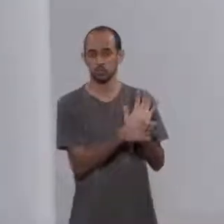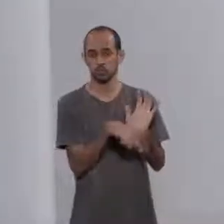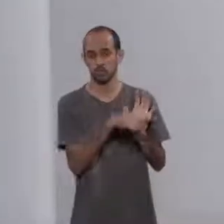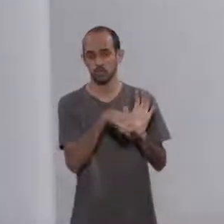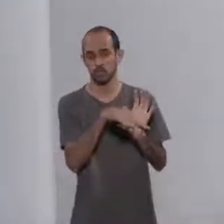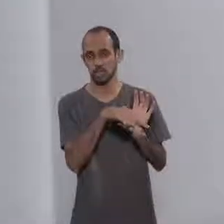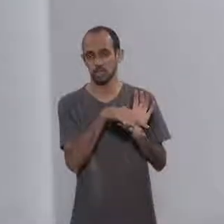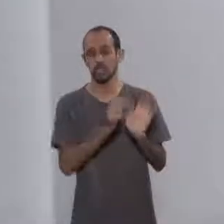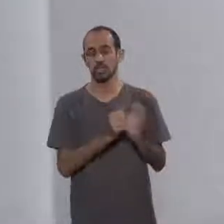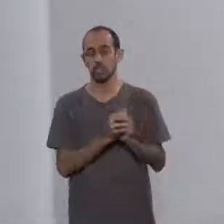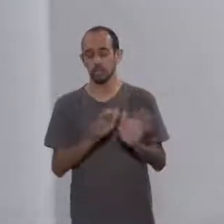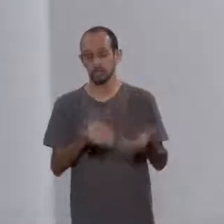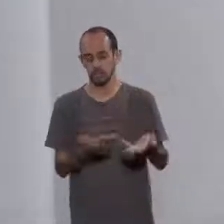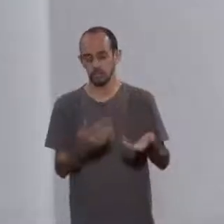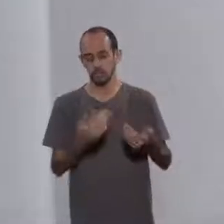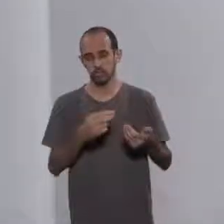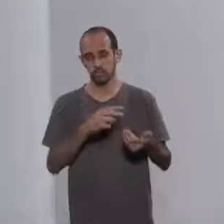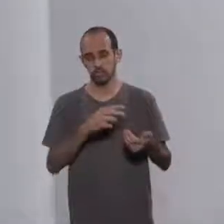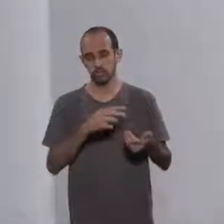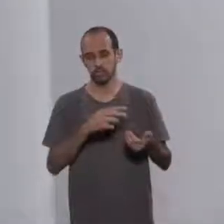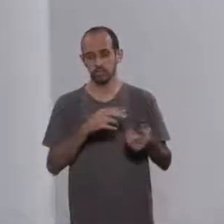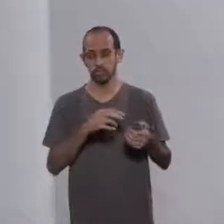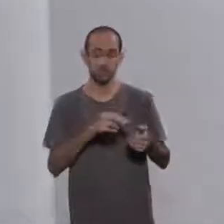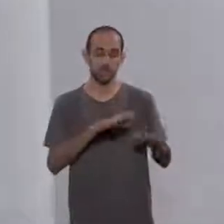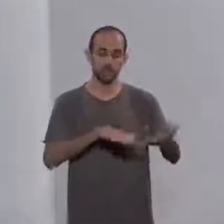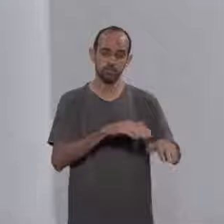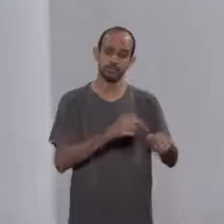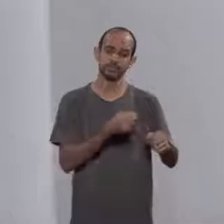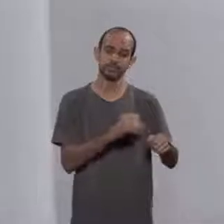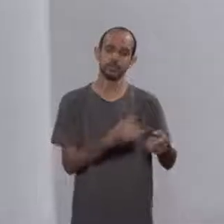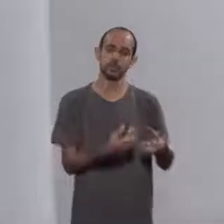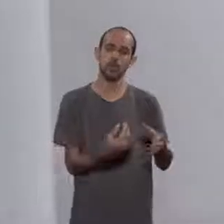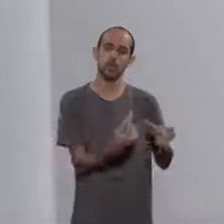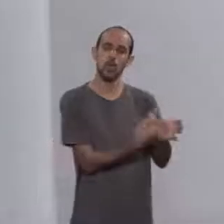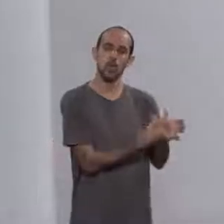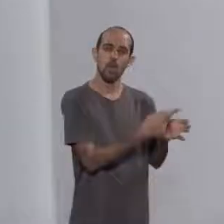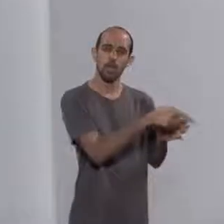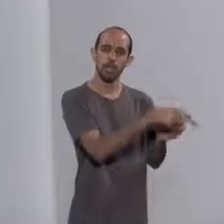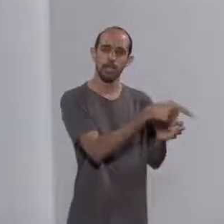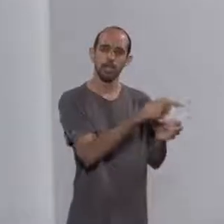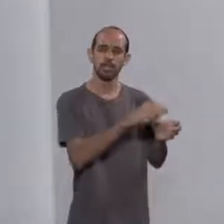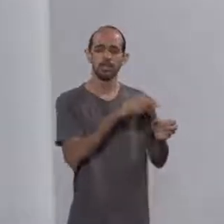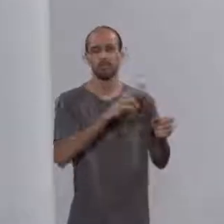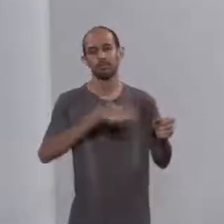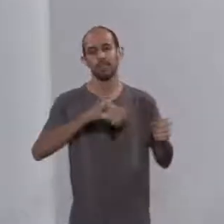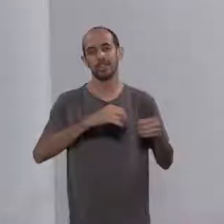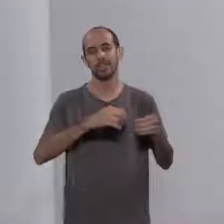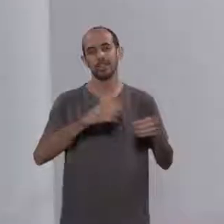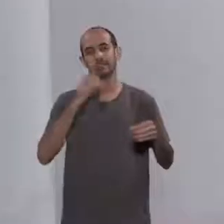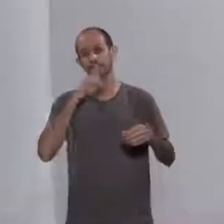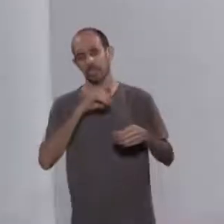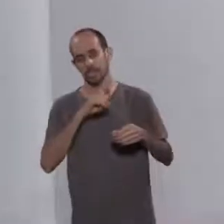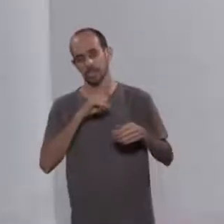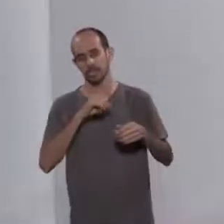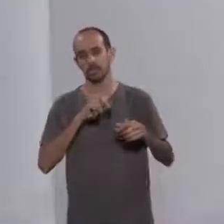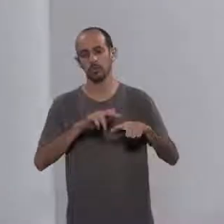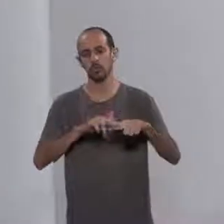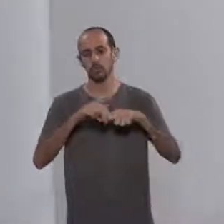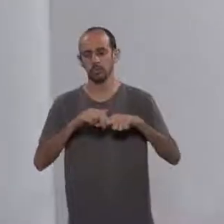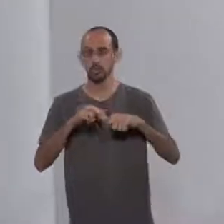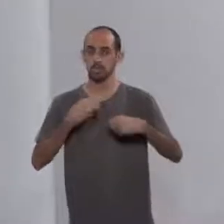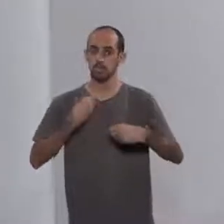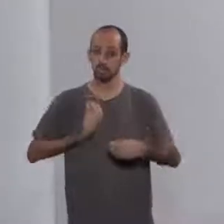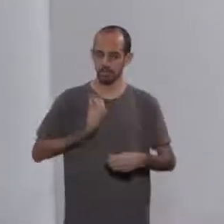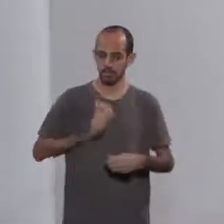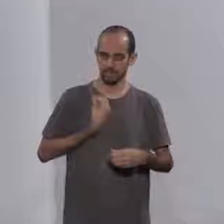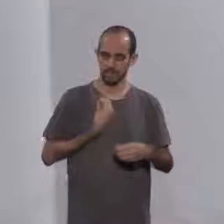ano. Então a gente vai colocar o aluno numa situação de fracasso, a gente vai promover situações de aprendizagem para ele conseguir participar do